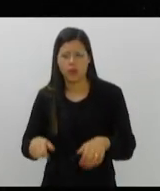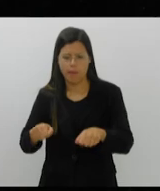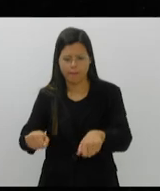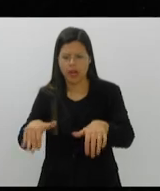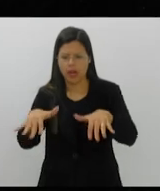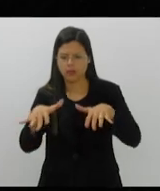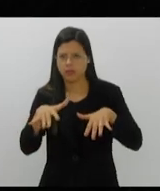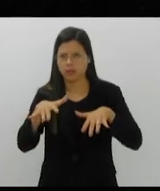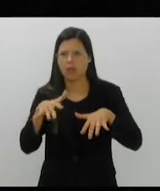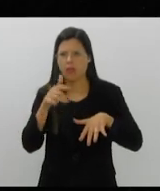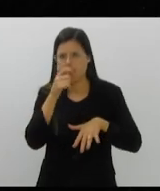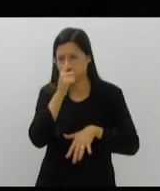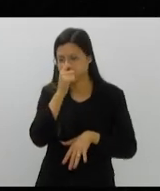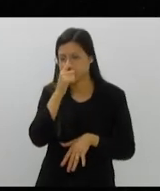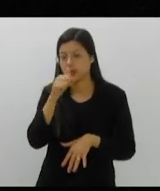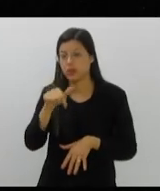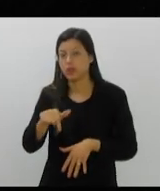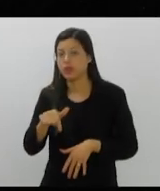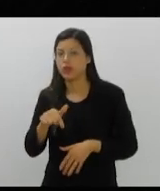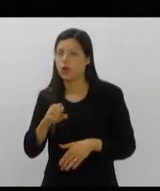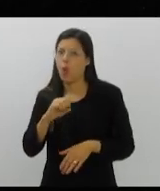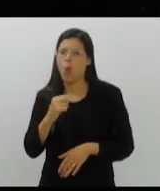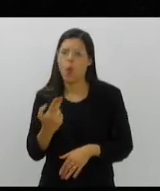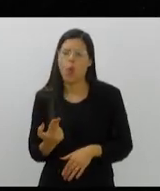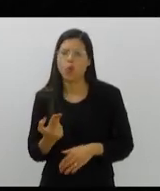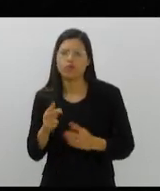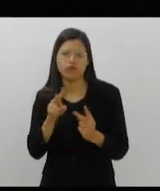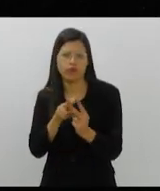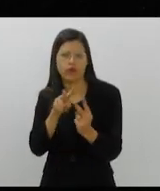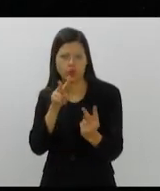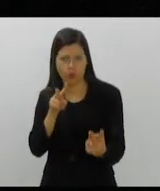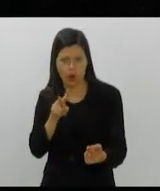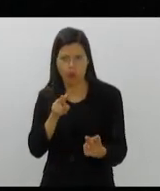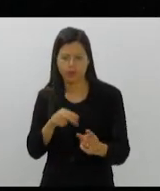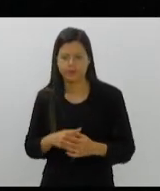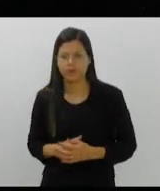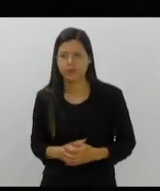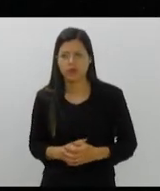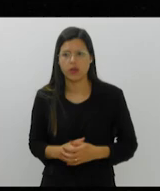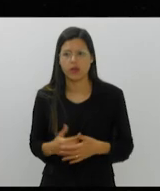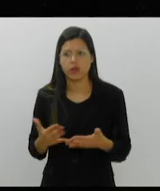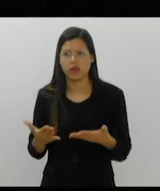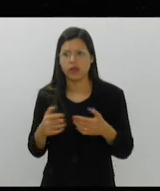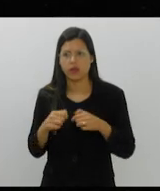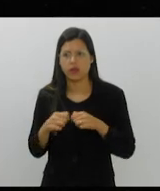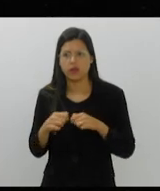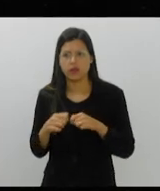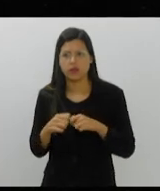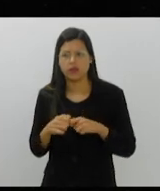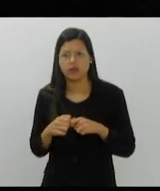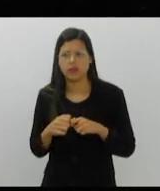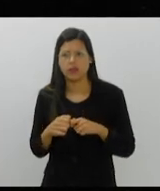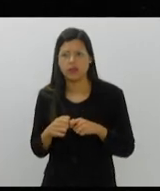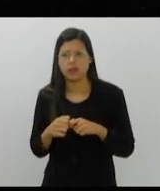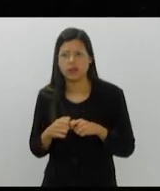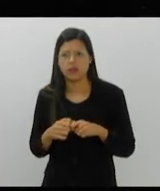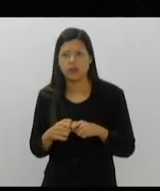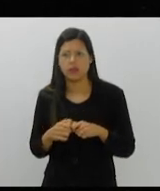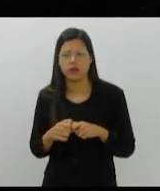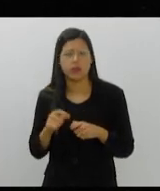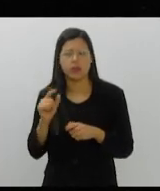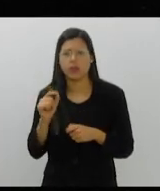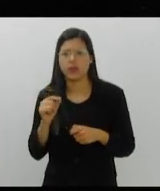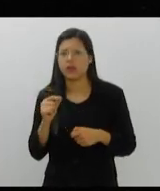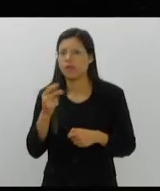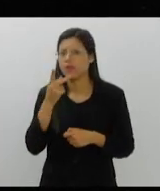cheio, ou de forma remota. Queria fazer aqui a